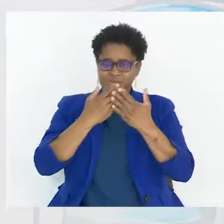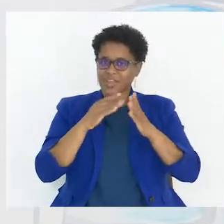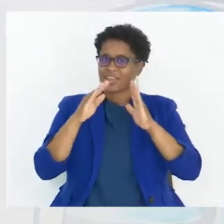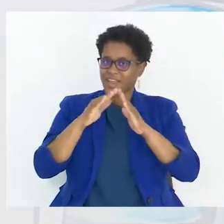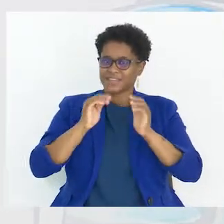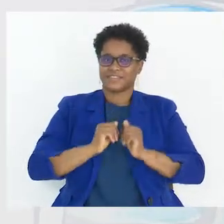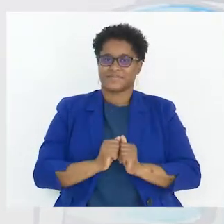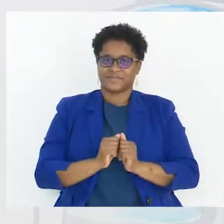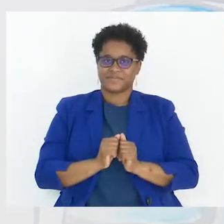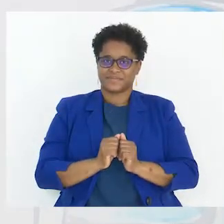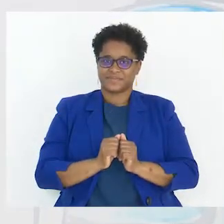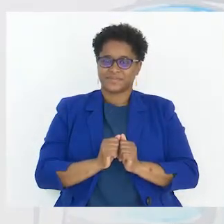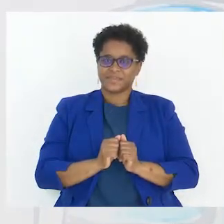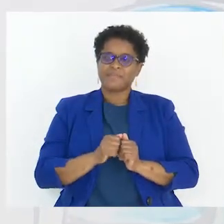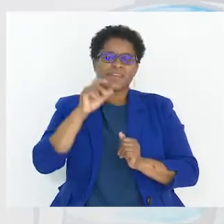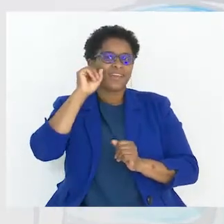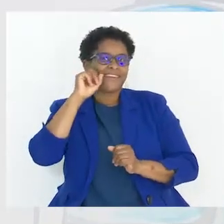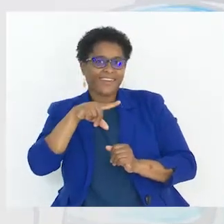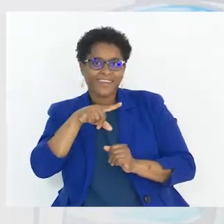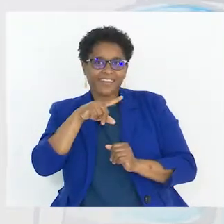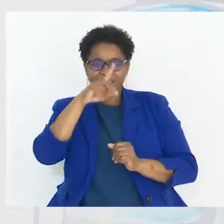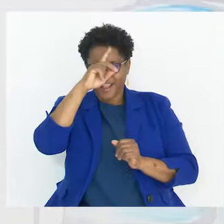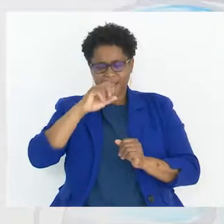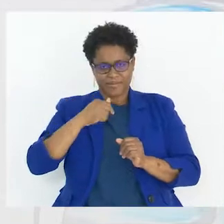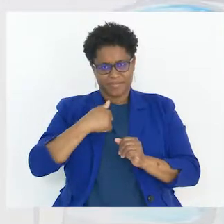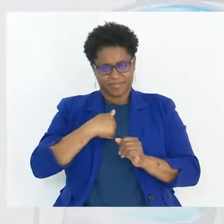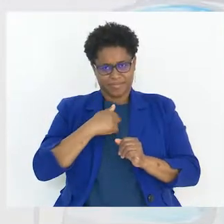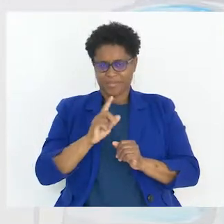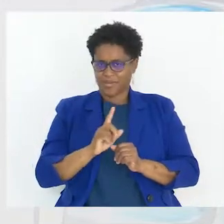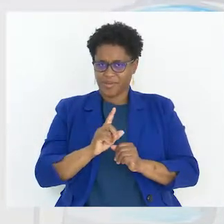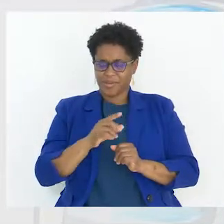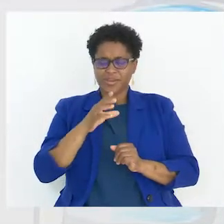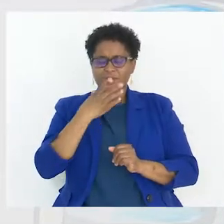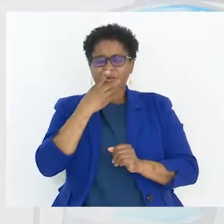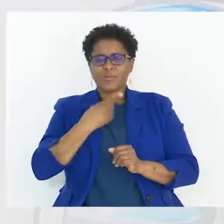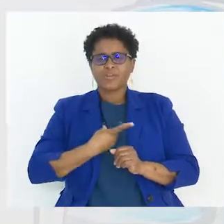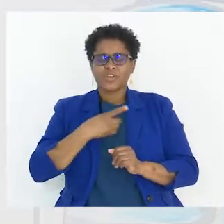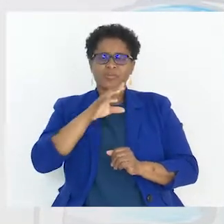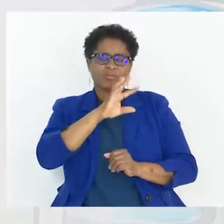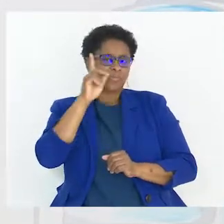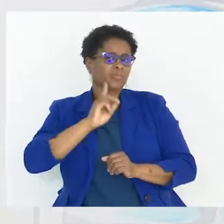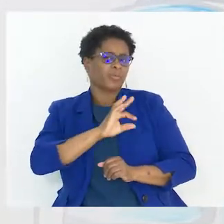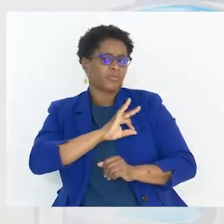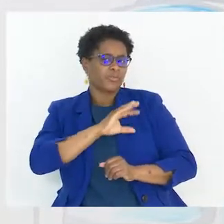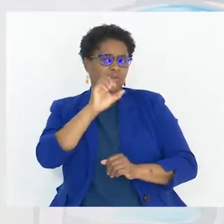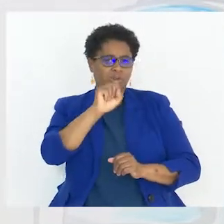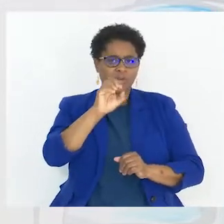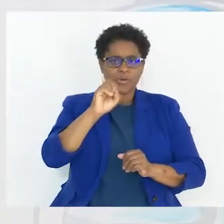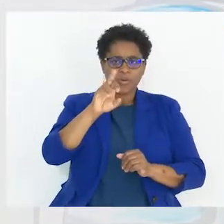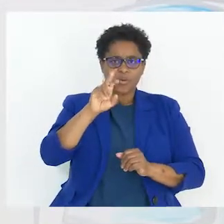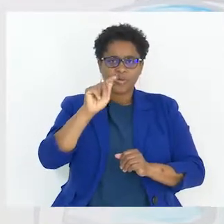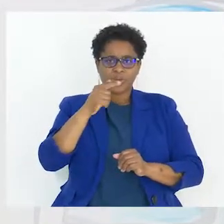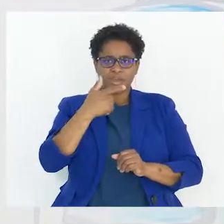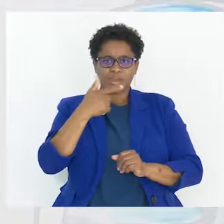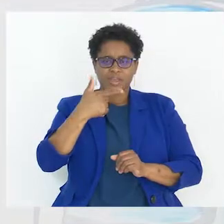e Estudar em Casa. Para quem não se lembra de mim, sou a professora Gorete Cruz. Hoje